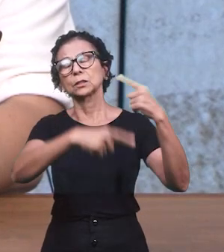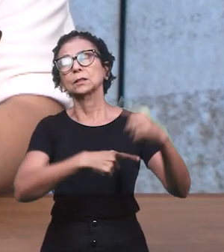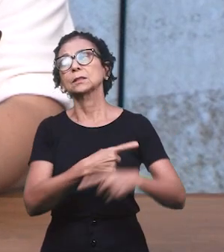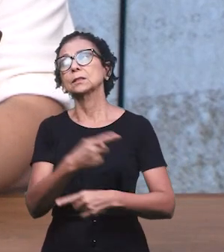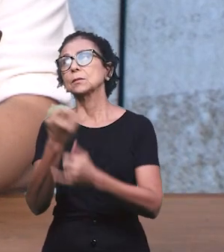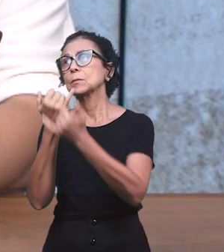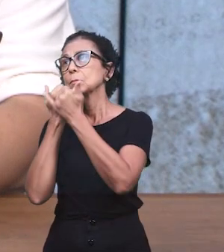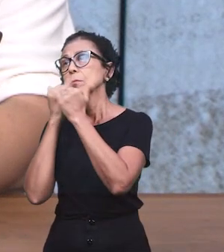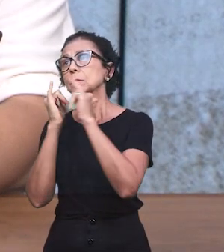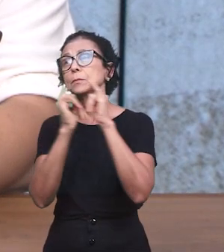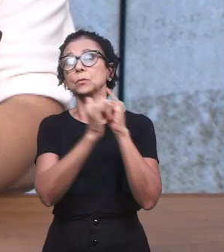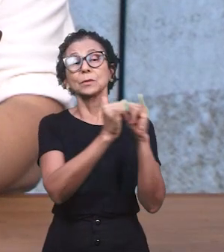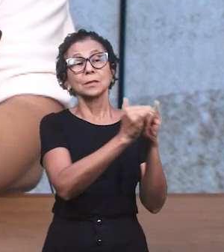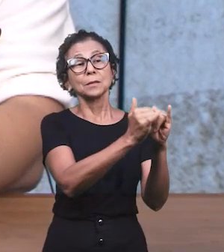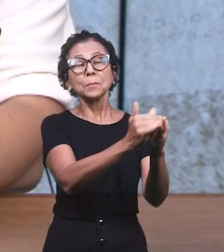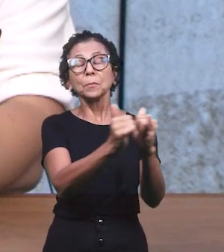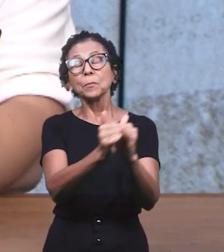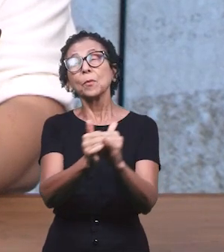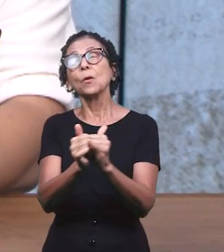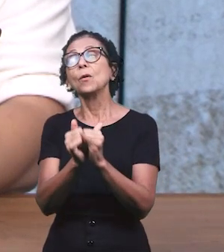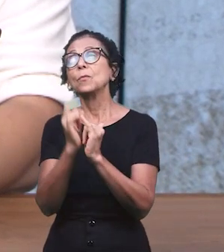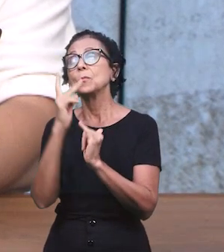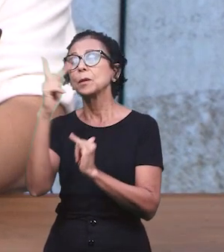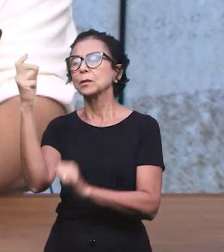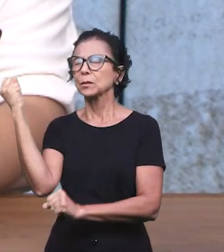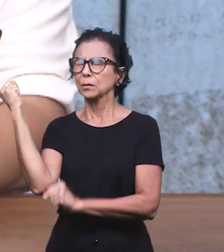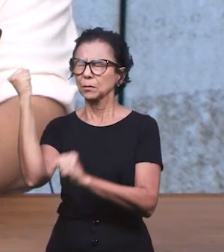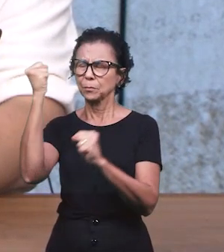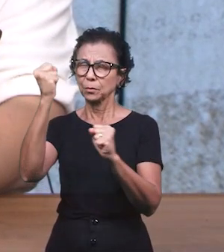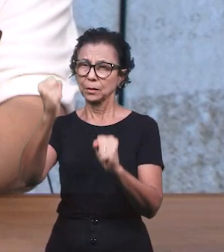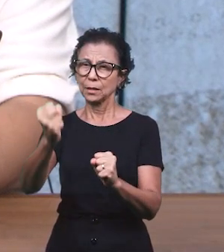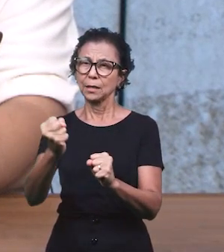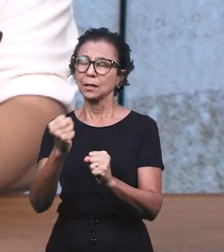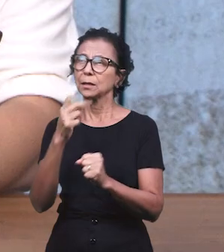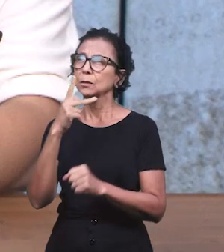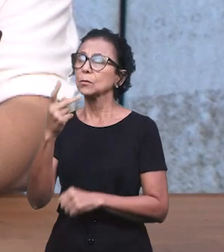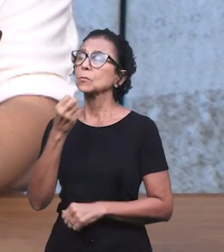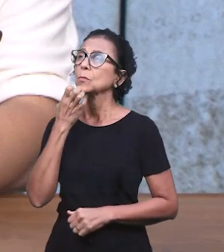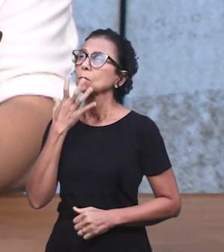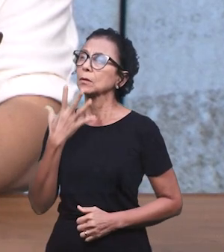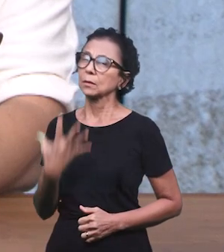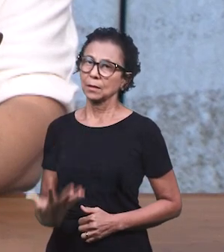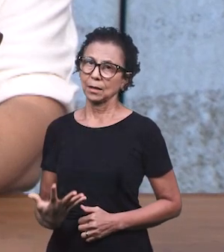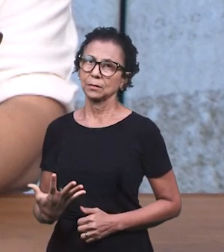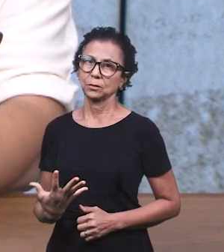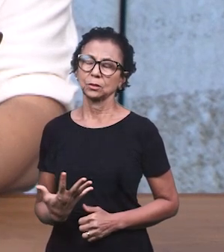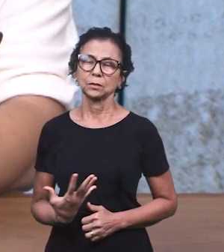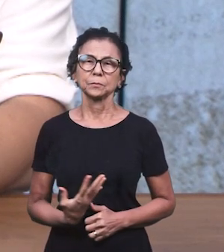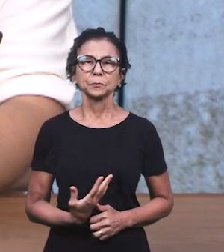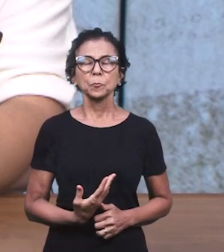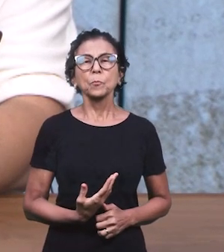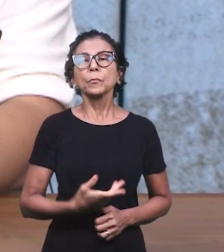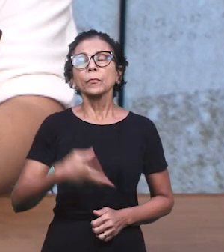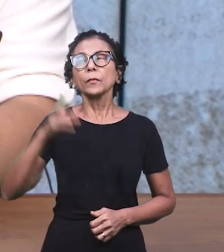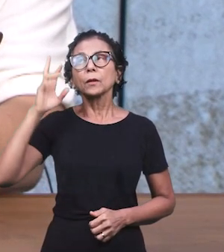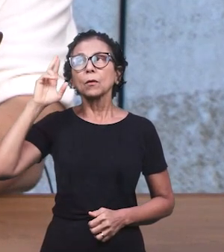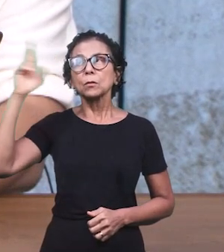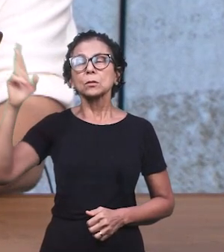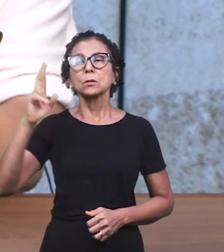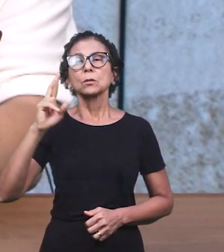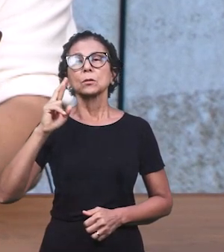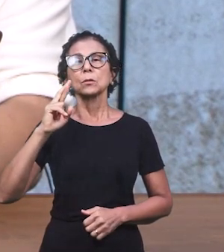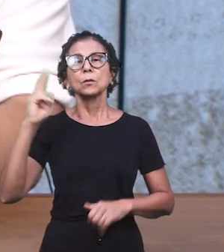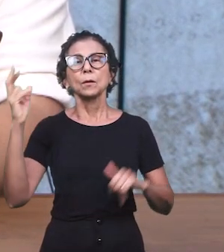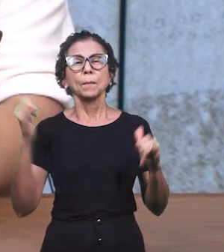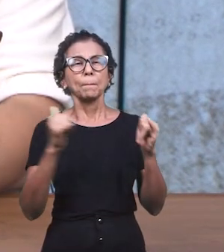povo, segundo a grandeza da tua benignidade, e como também perdoaste a este povo